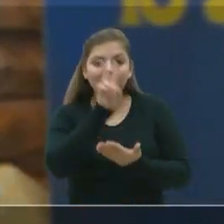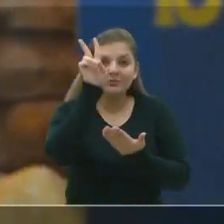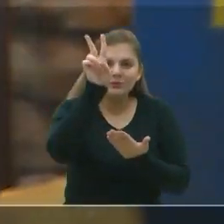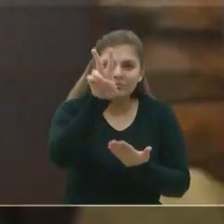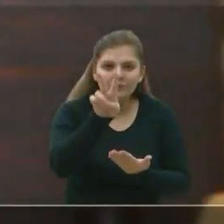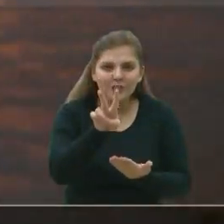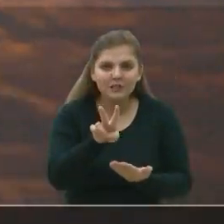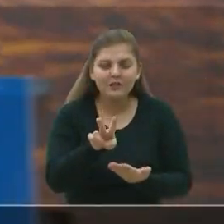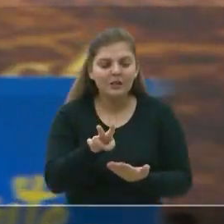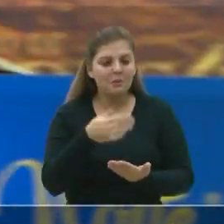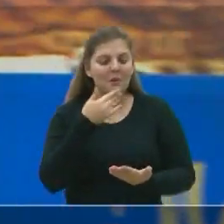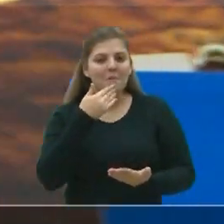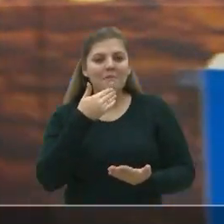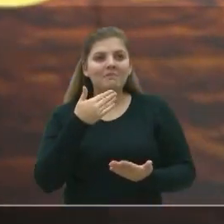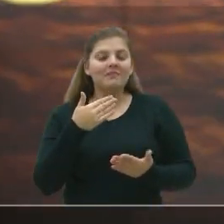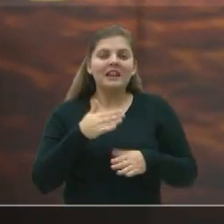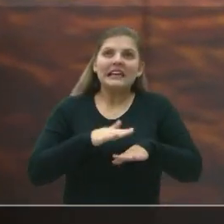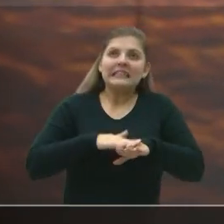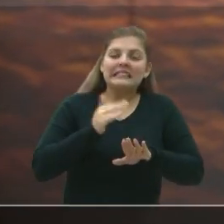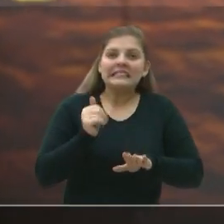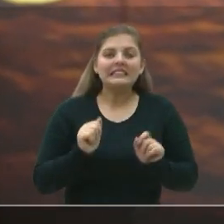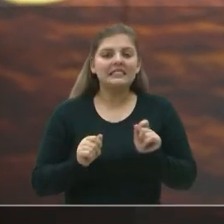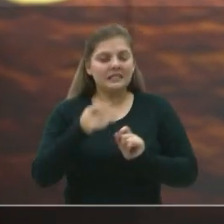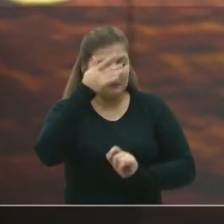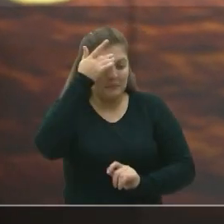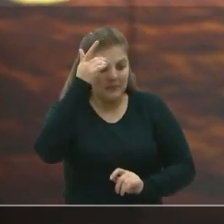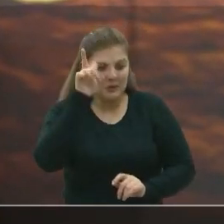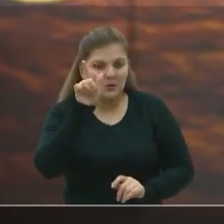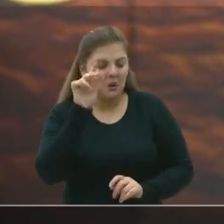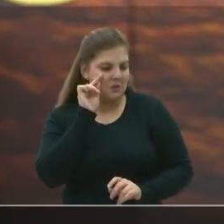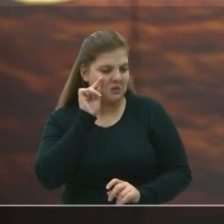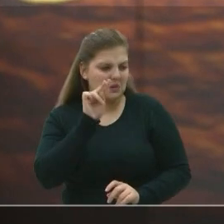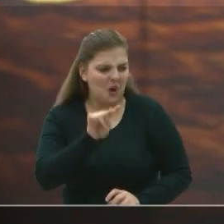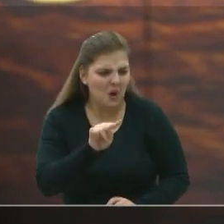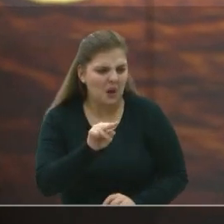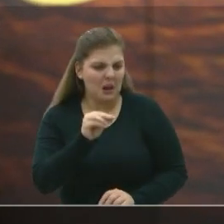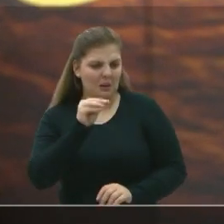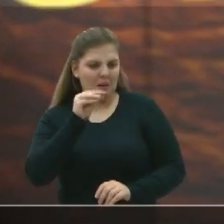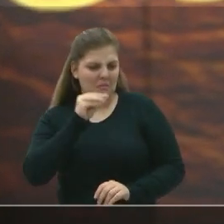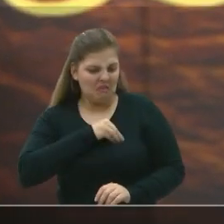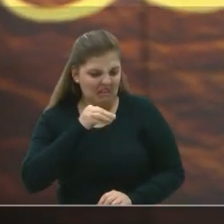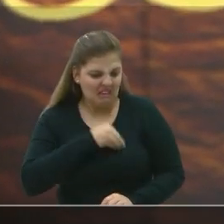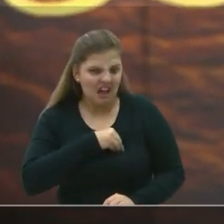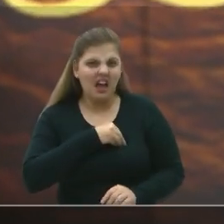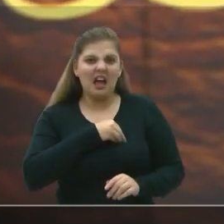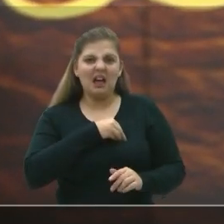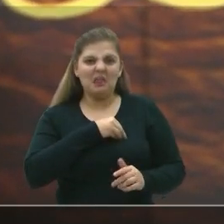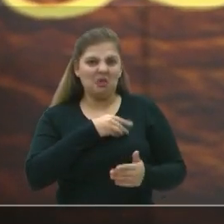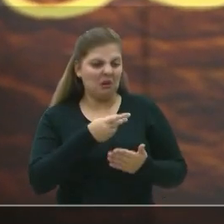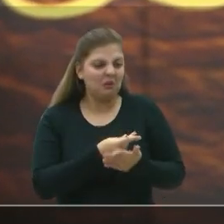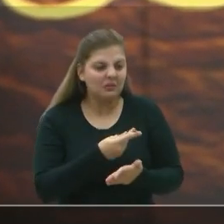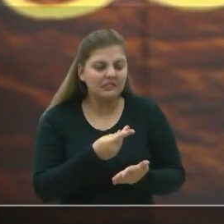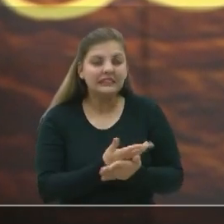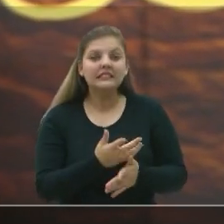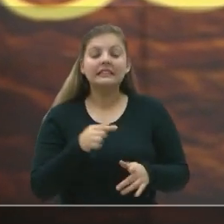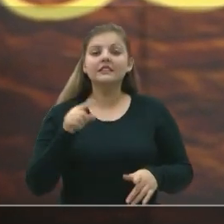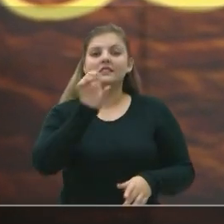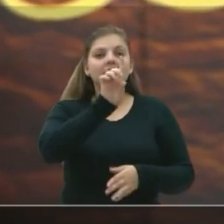mais que as pessoas vejam em nós pecados e imperfeições, Deus vê em